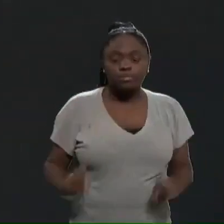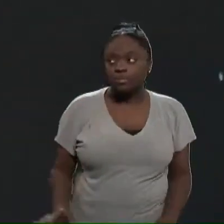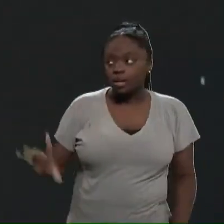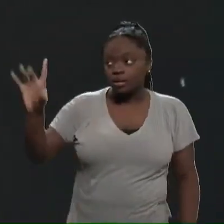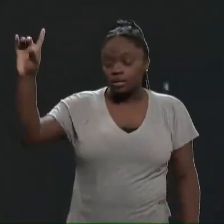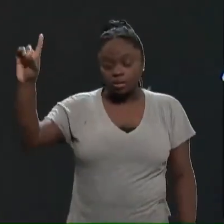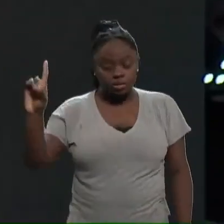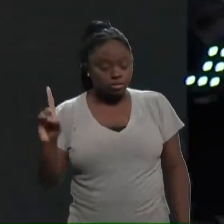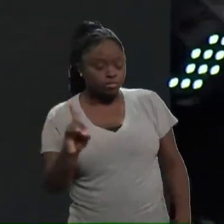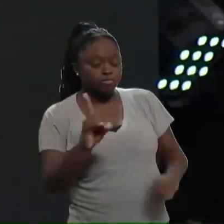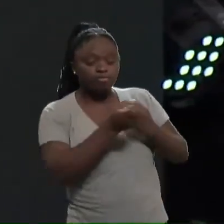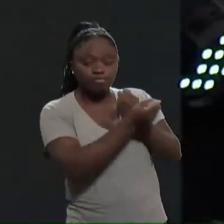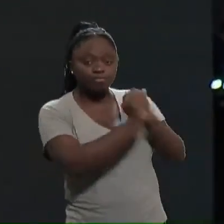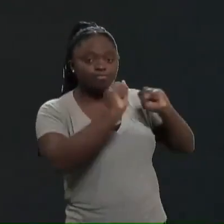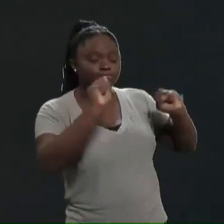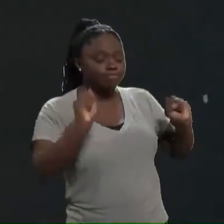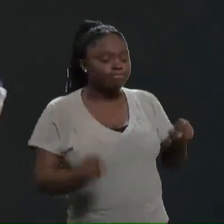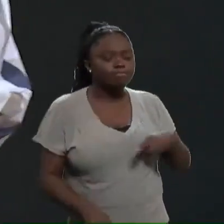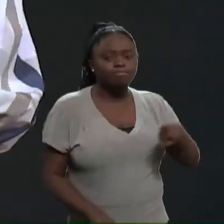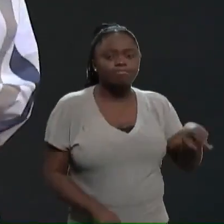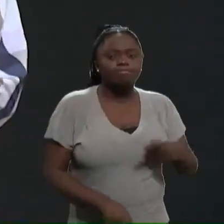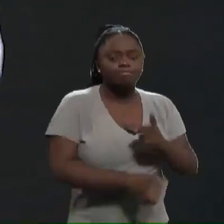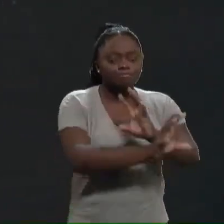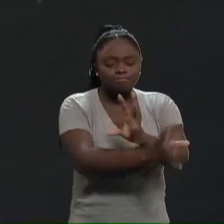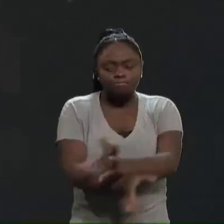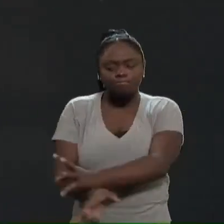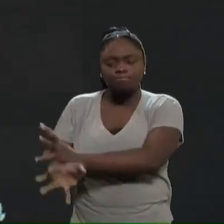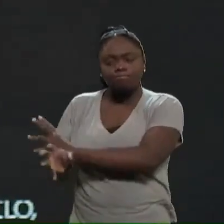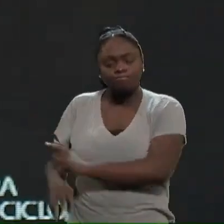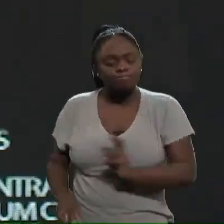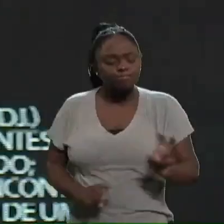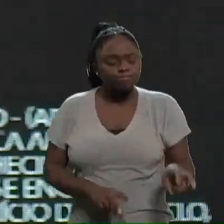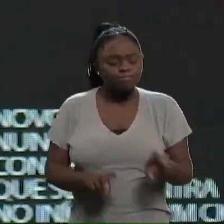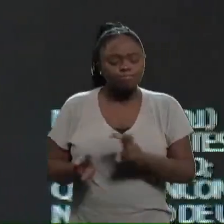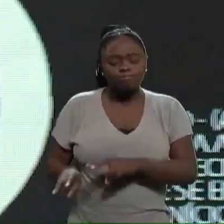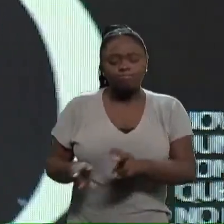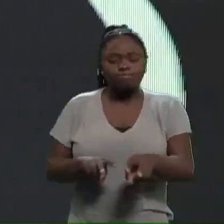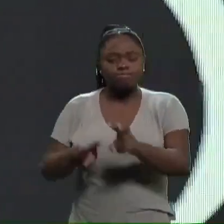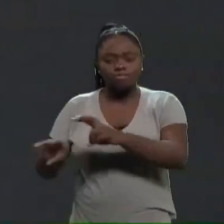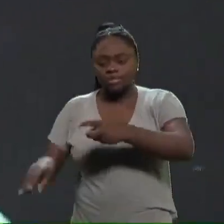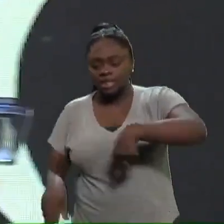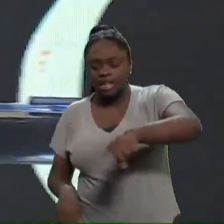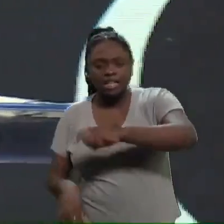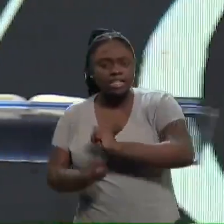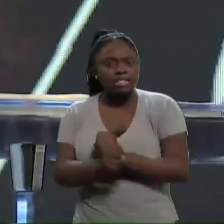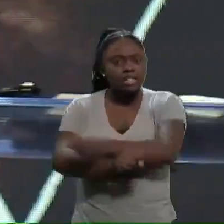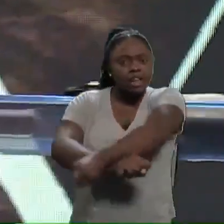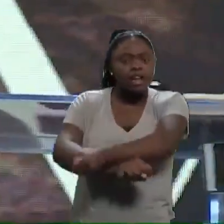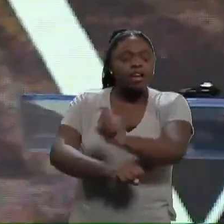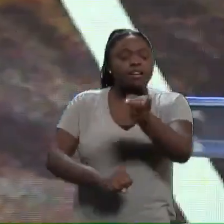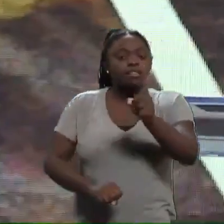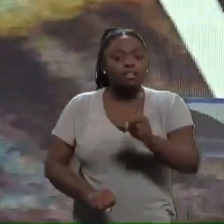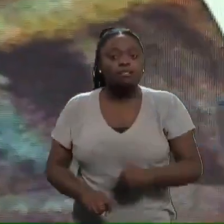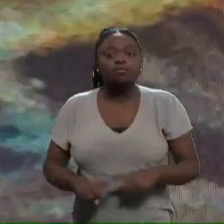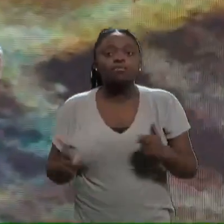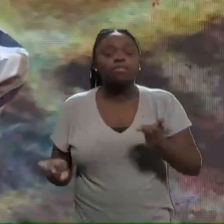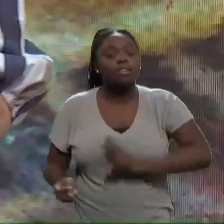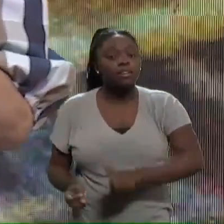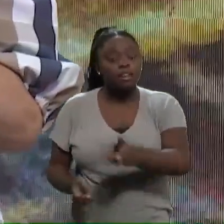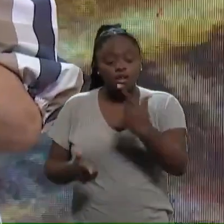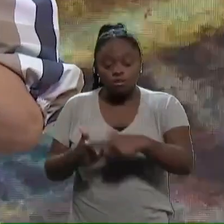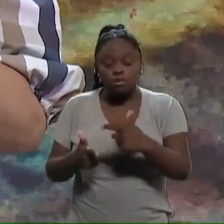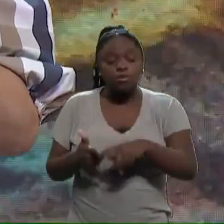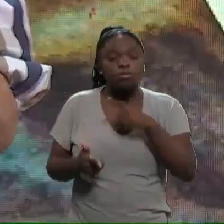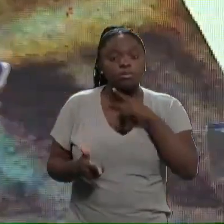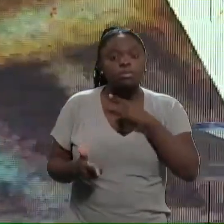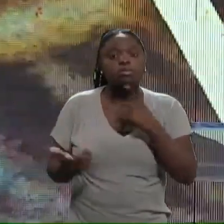de Israel. Quando eles estão caminhando no deserto, eles já não eram mais escravos. Toda vez que dava um problema, o